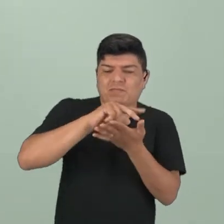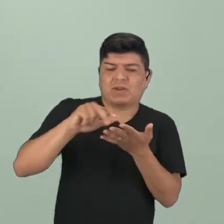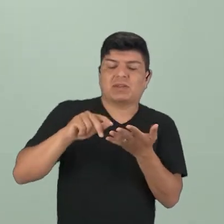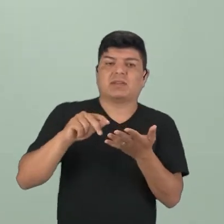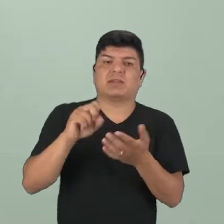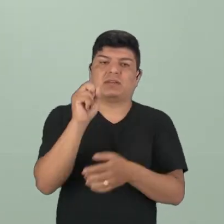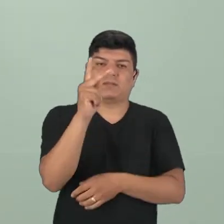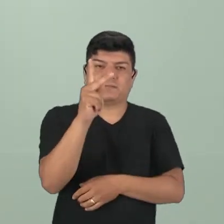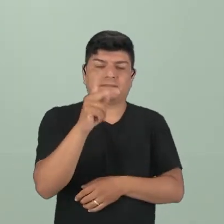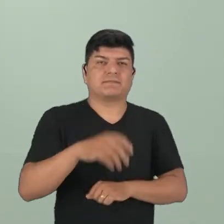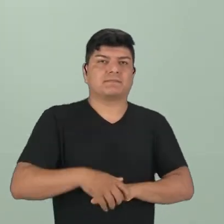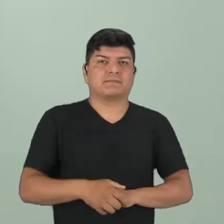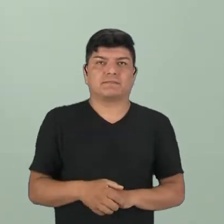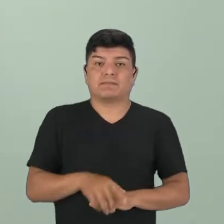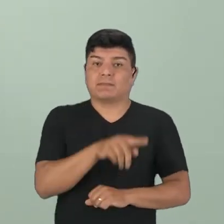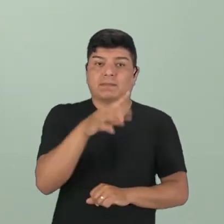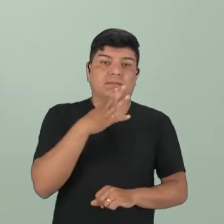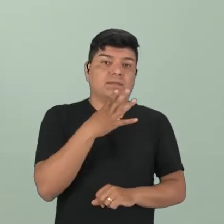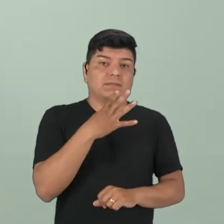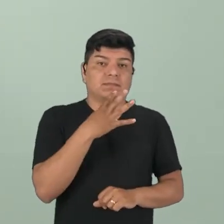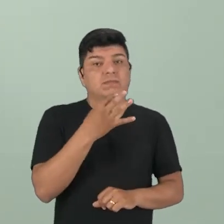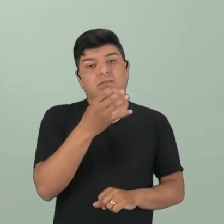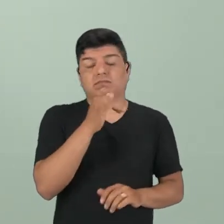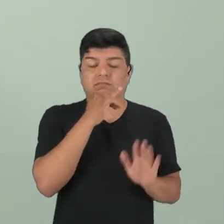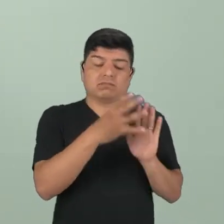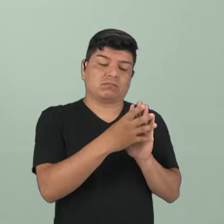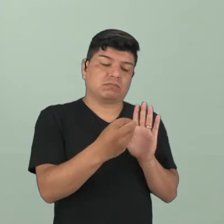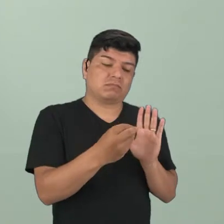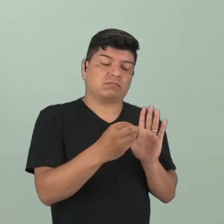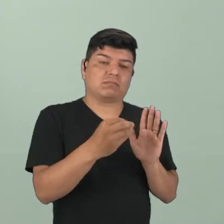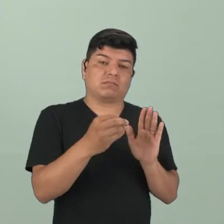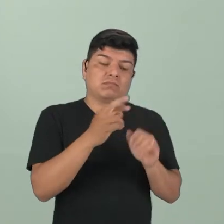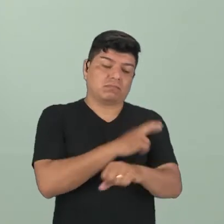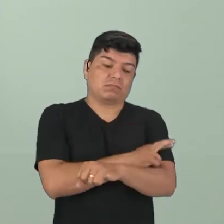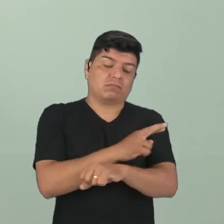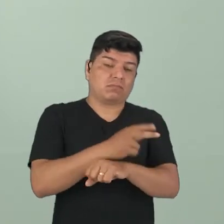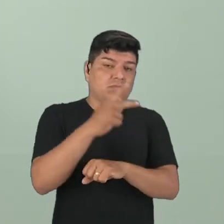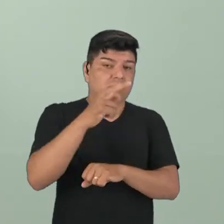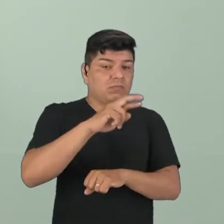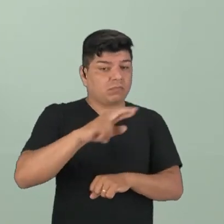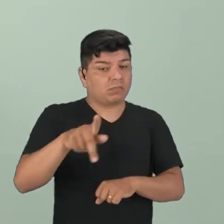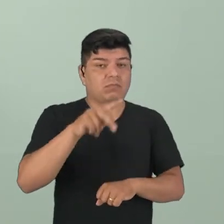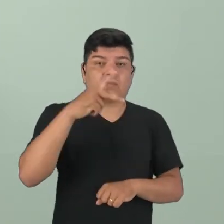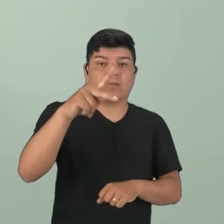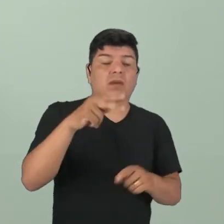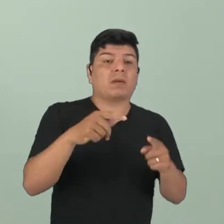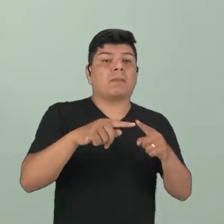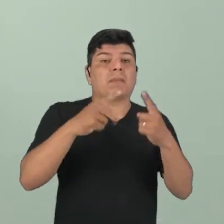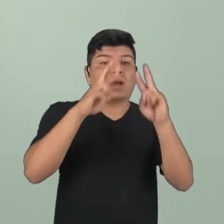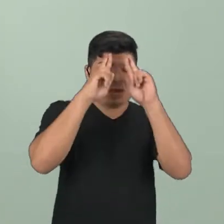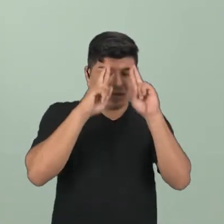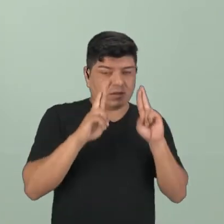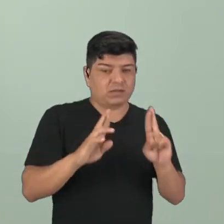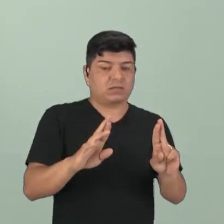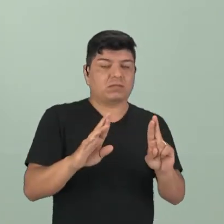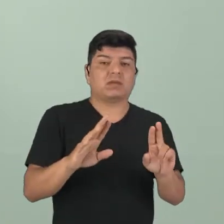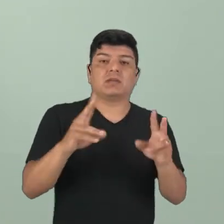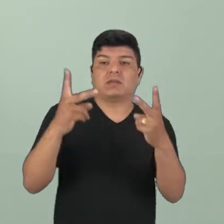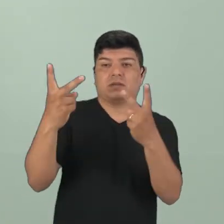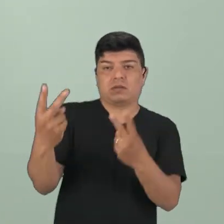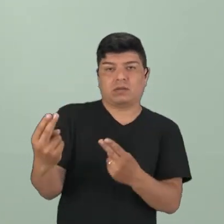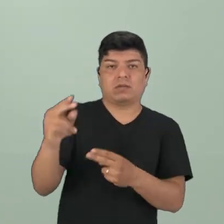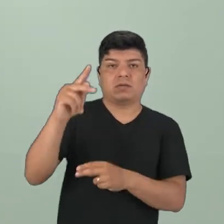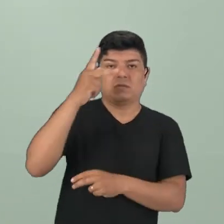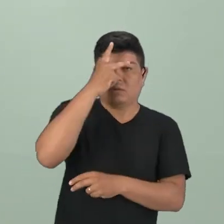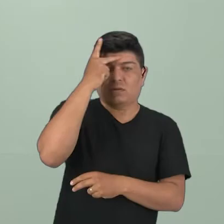diversidades, ok? Você pode conhecer um símbolo de uma religião que não é a sua, mas aprender a respeitá-lo como os adeptos daquela